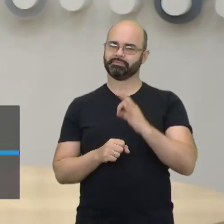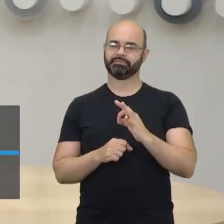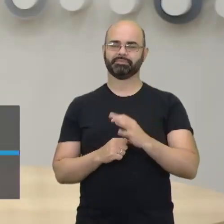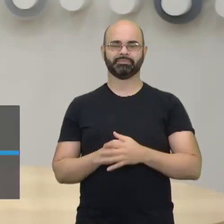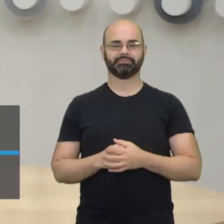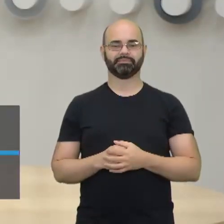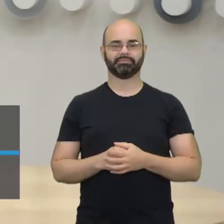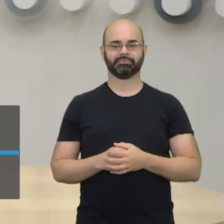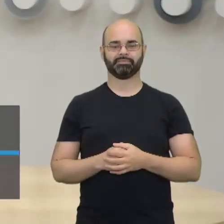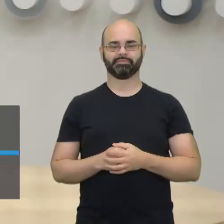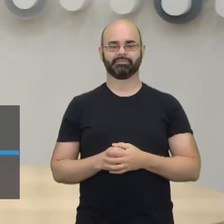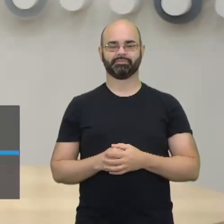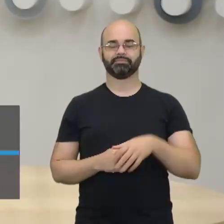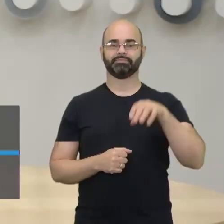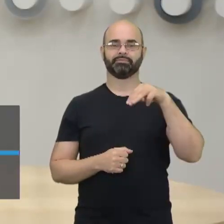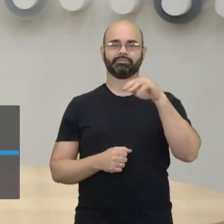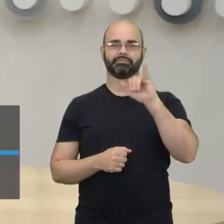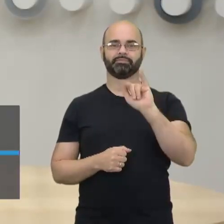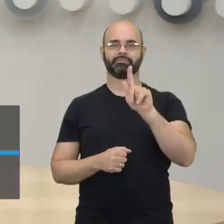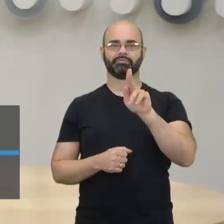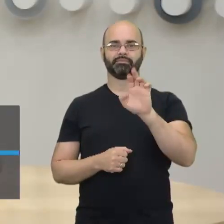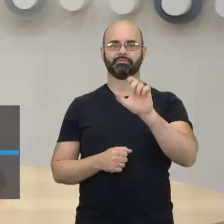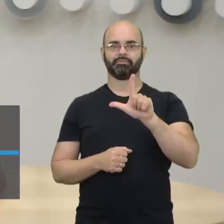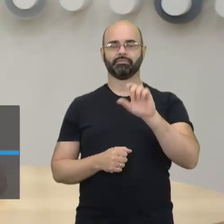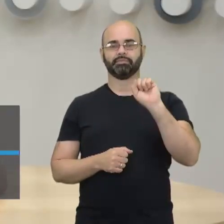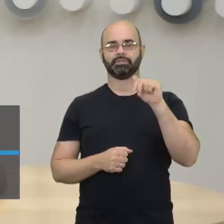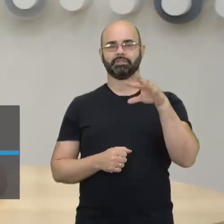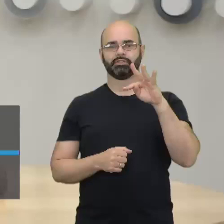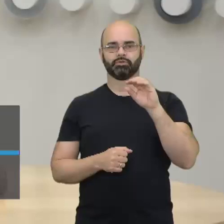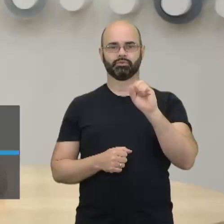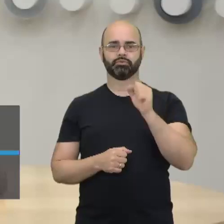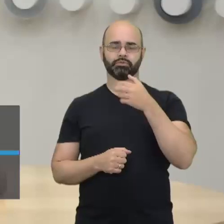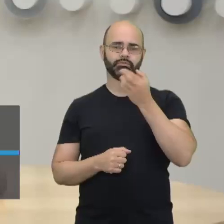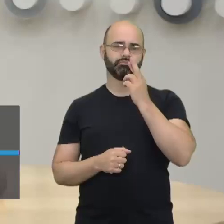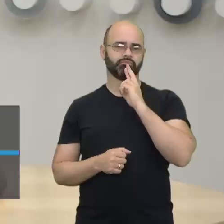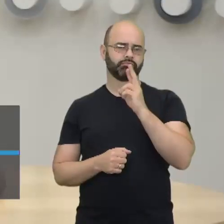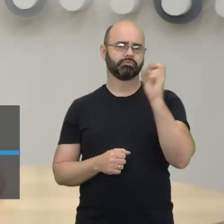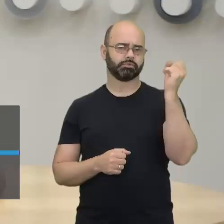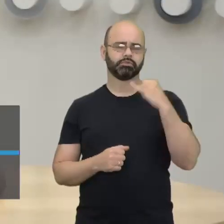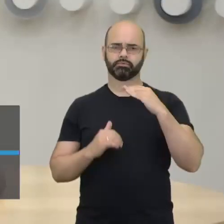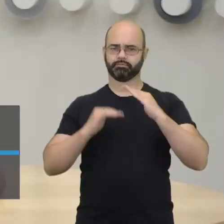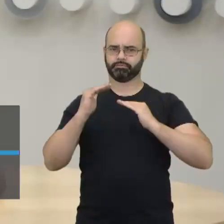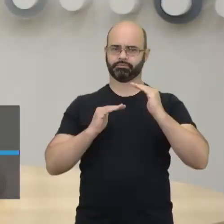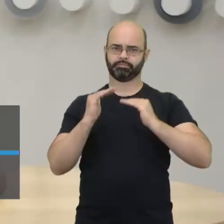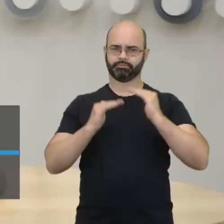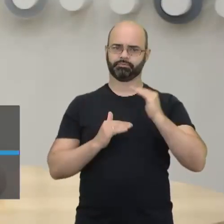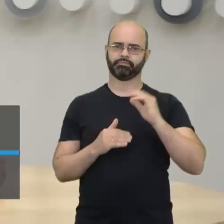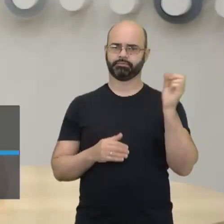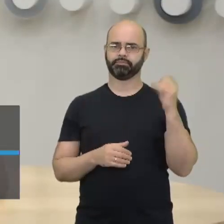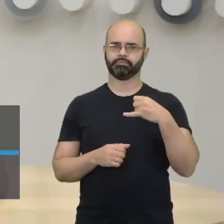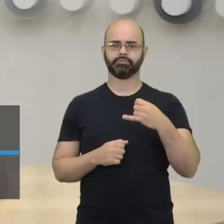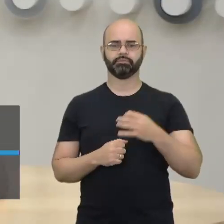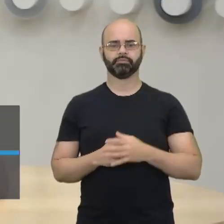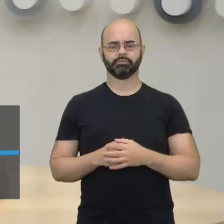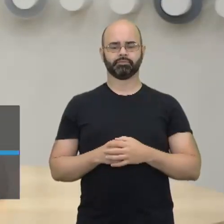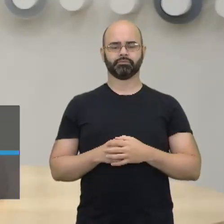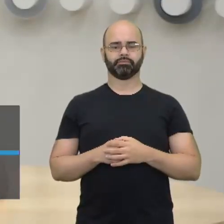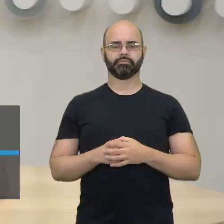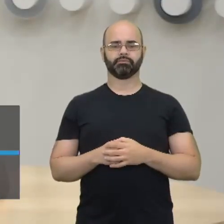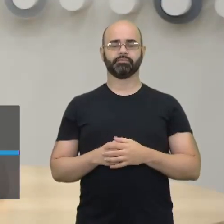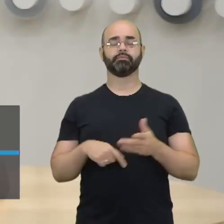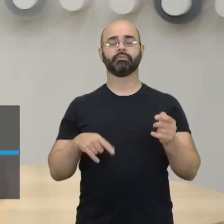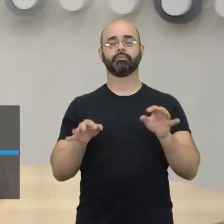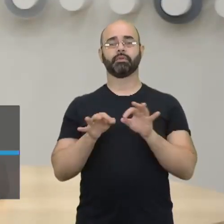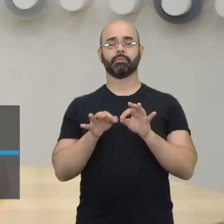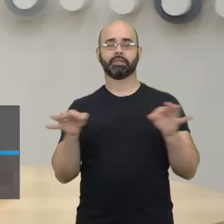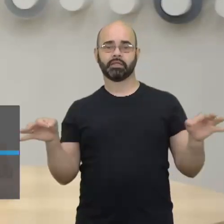aí. O Miguel Santos, né, ele indicou pra gente que são sim proporcionais, né? Ele fala assim que a metragem e